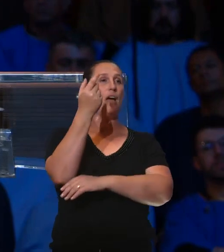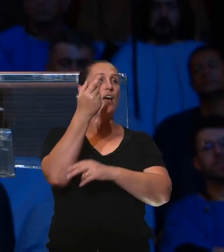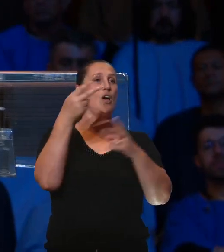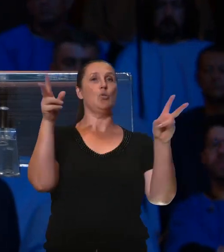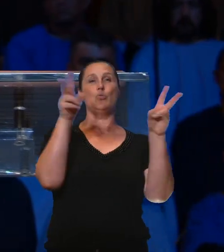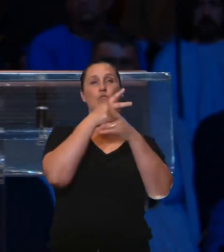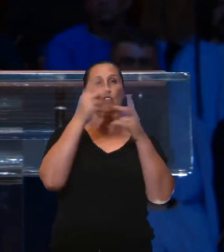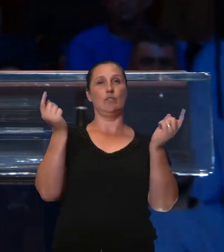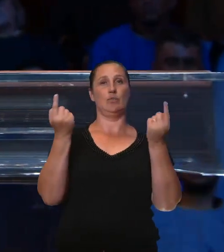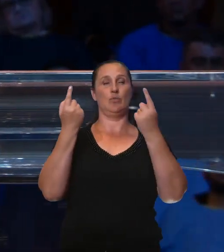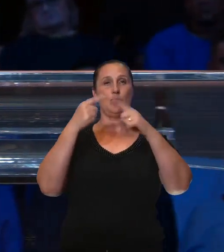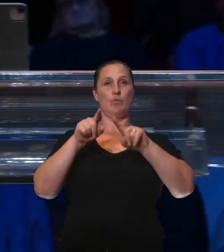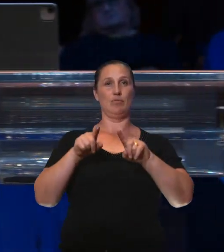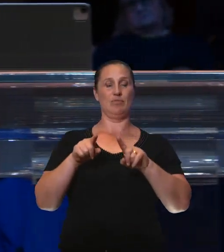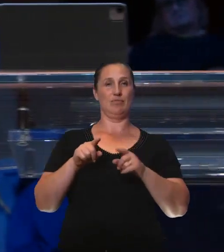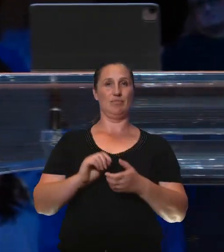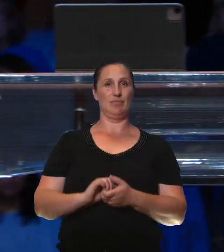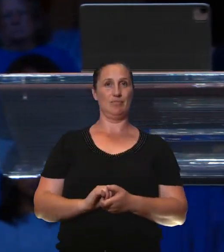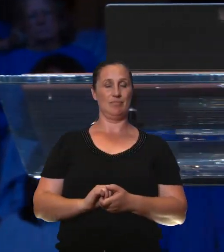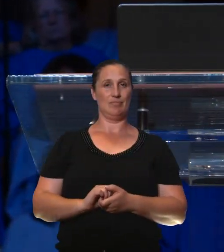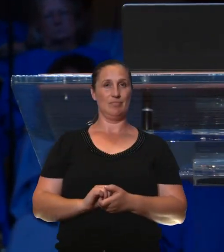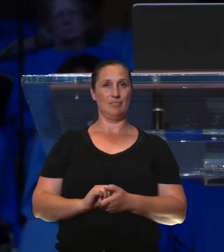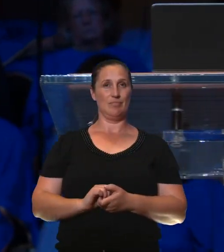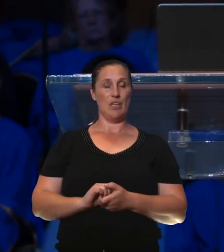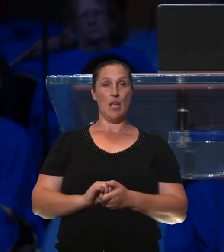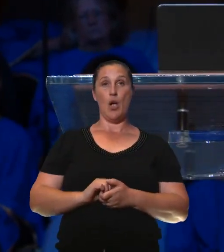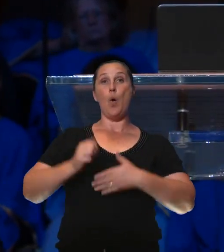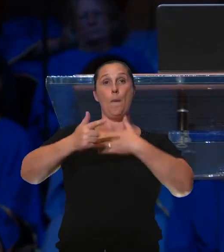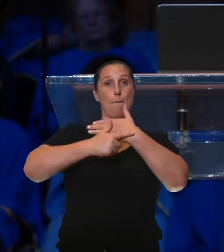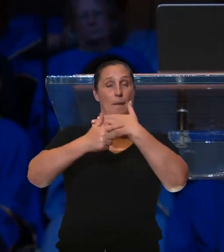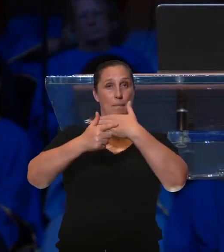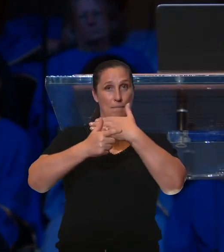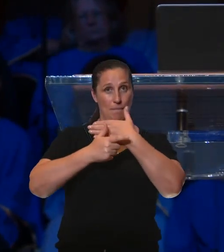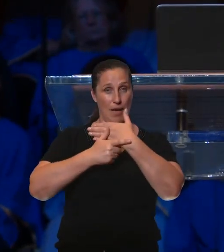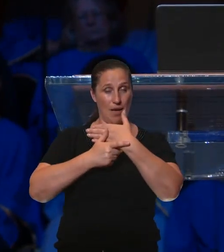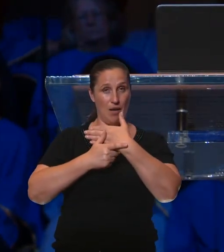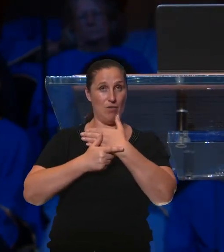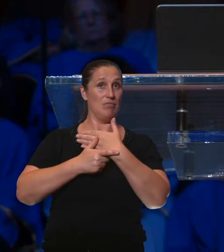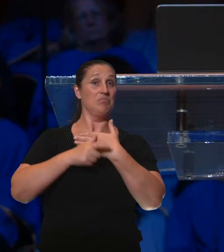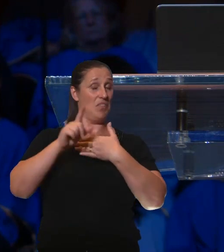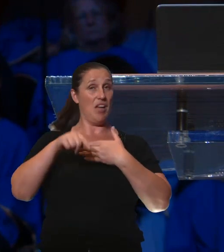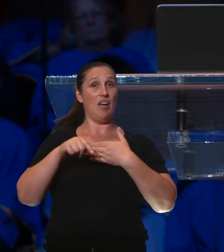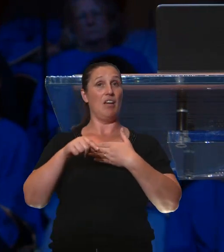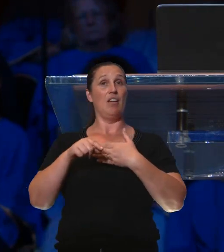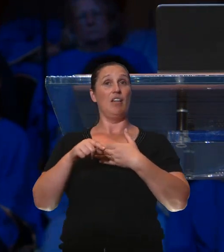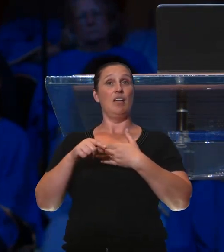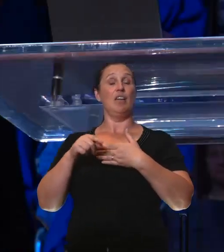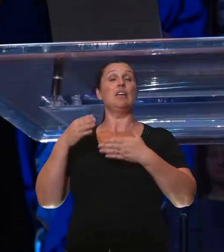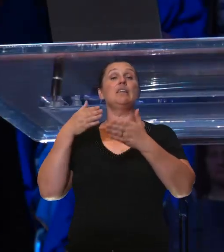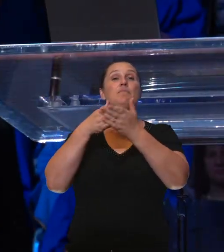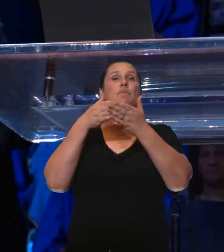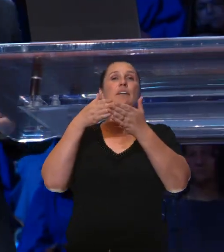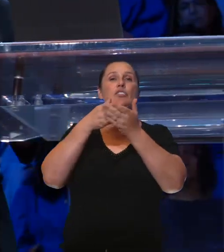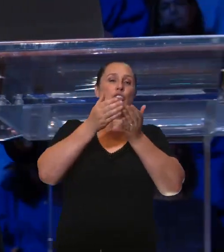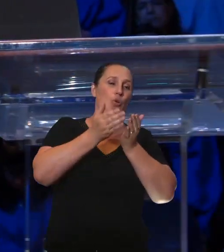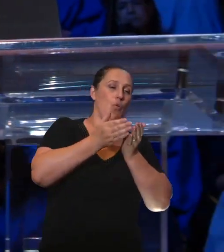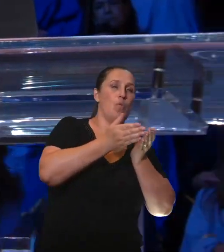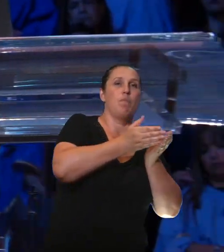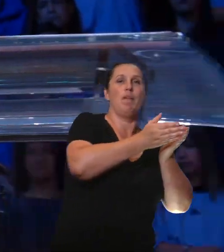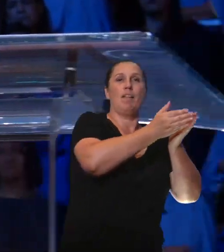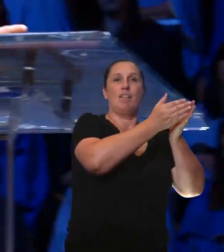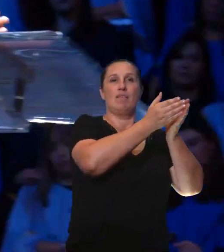contrário. Porque esse é o papel do vento contrário, impedir você de ser dinâmico. Mas quando